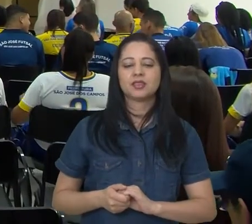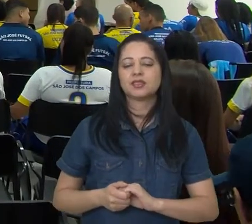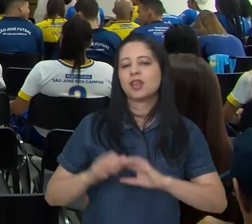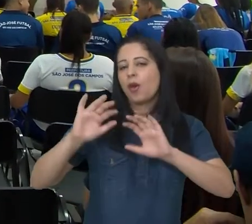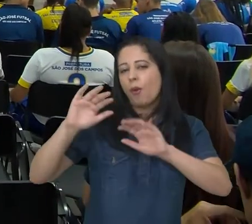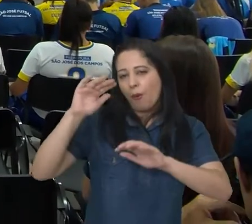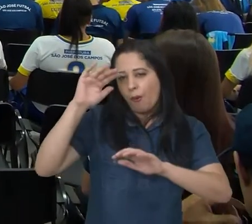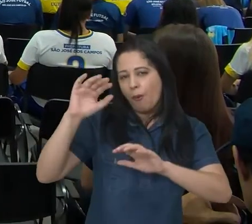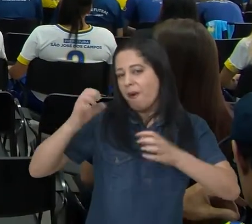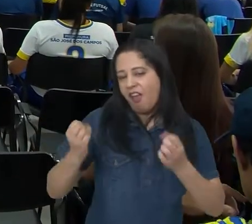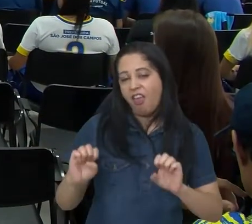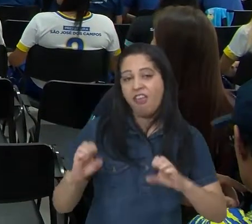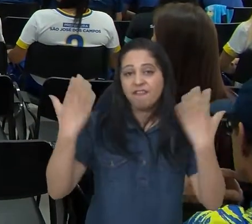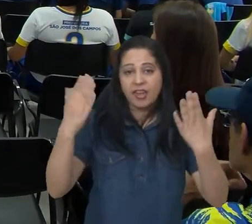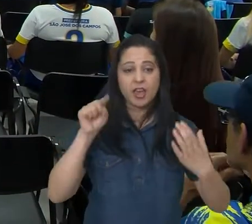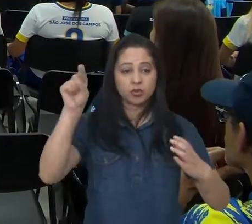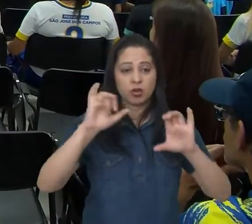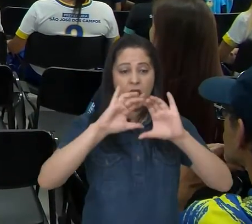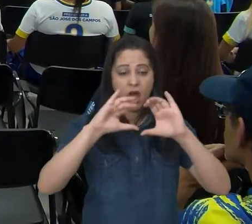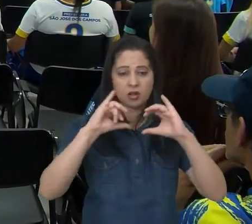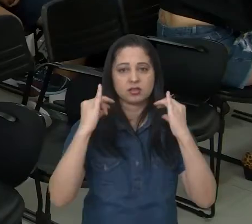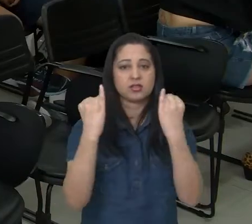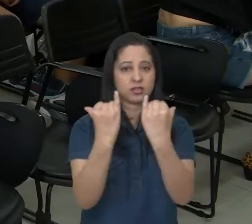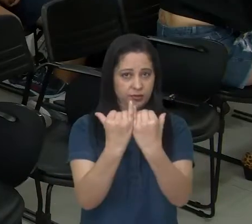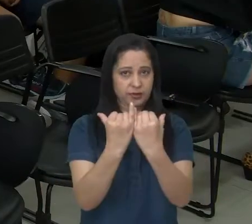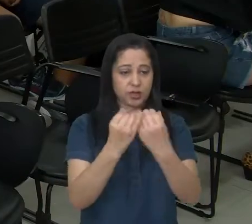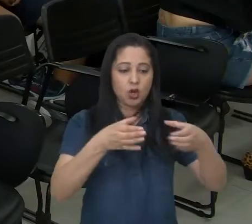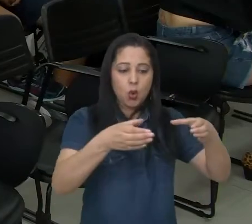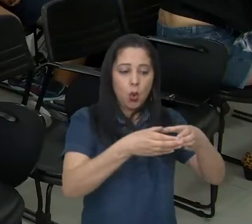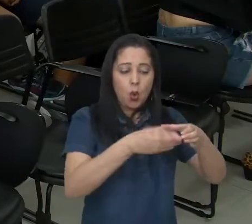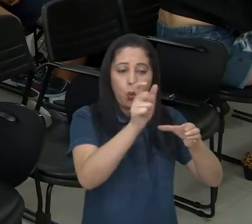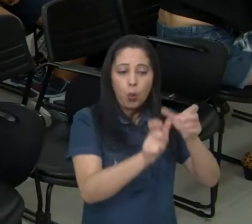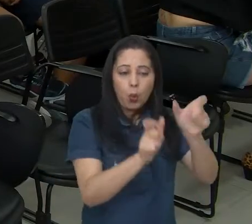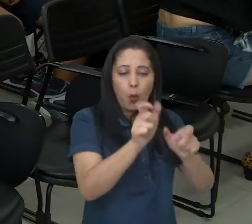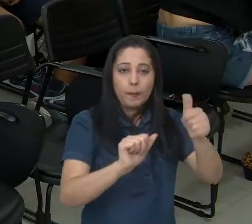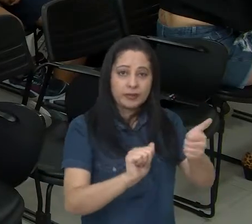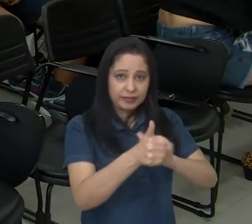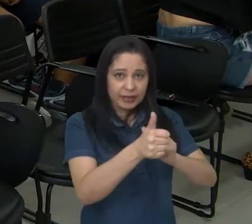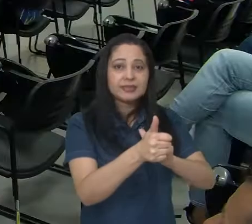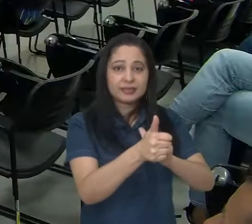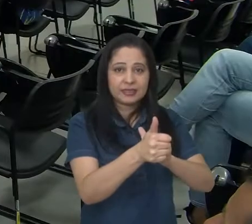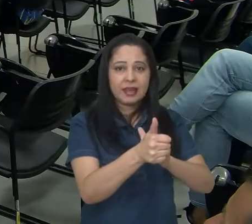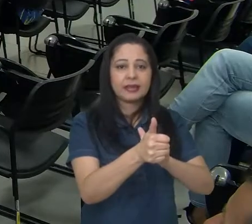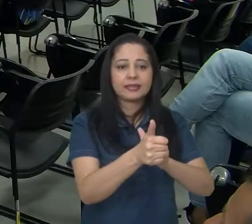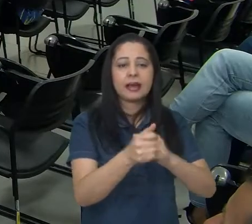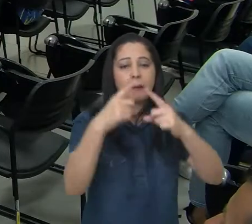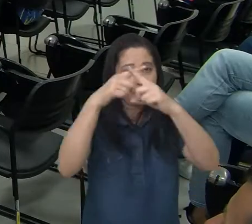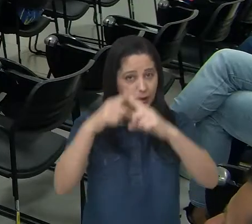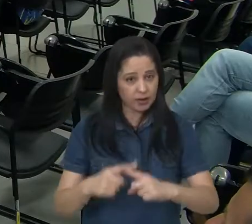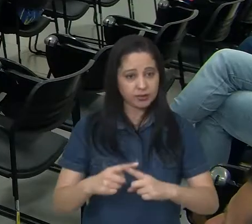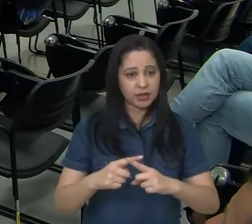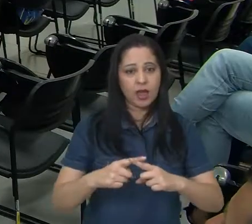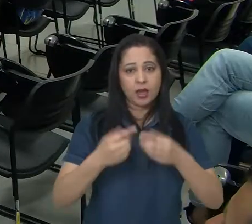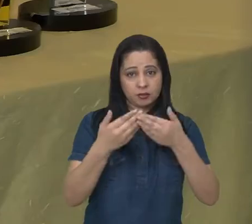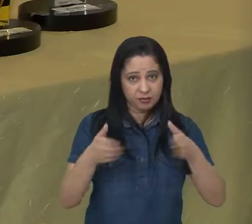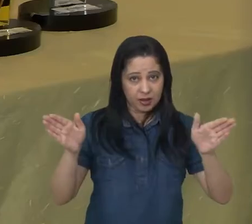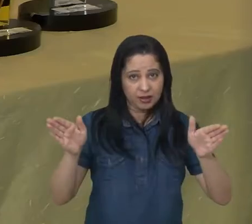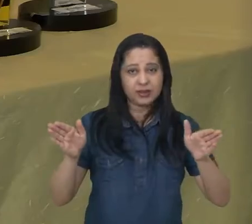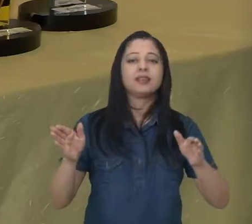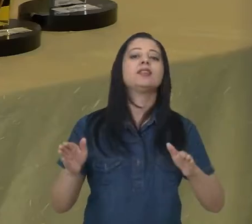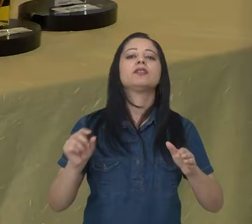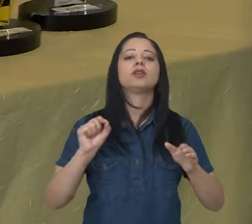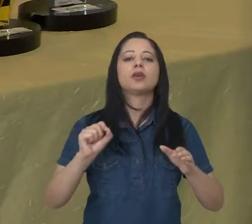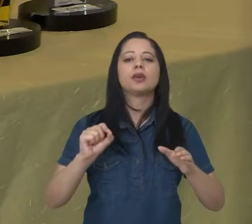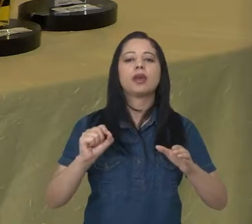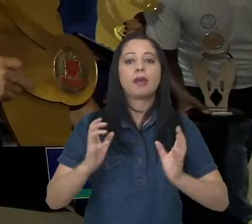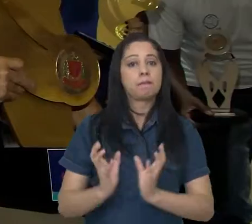cerimônia realizada no auditório do Centro da Juventude, as delegações e atletas que participaram dos Jogos Abertos do Interior